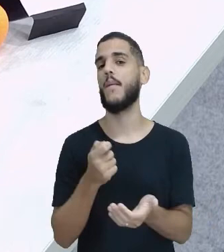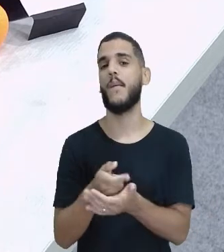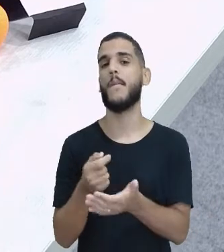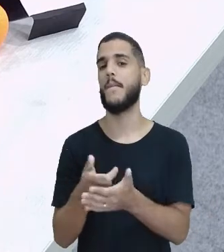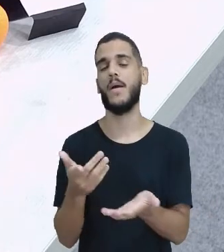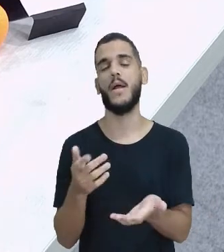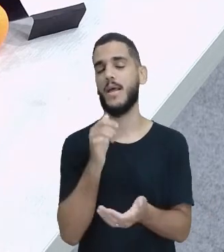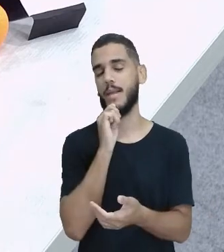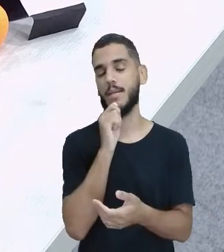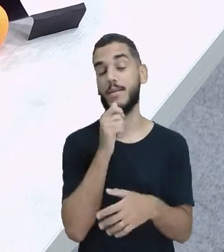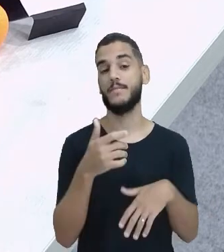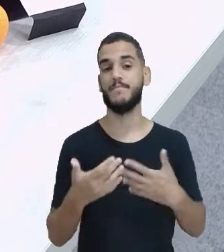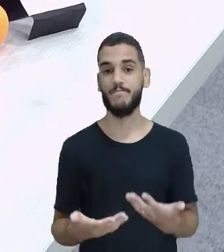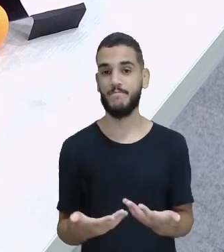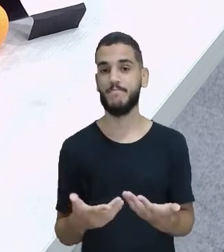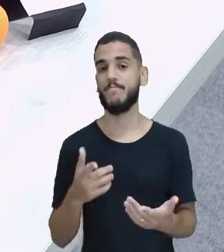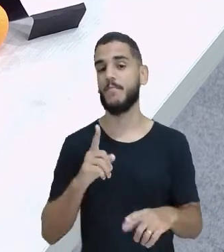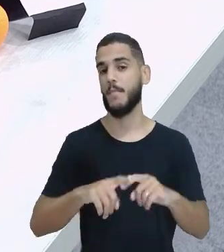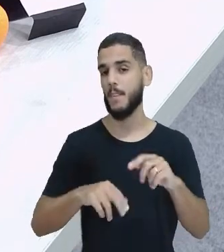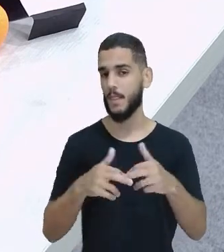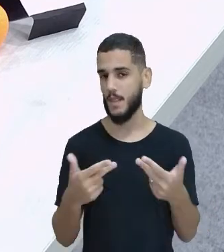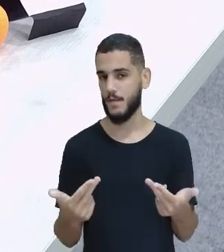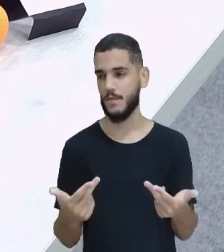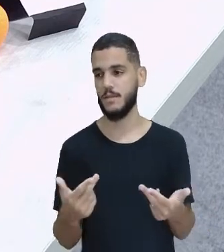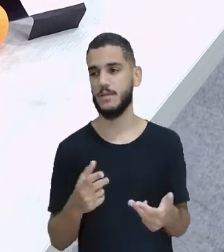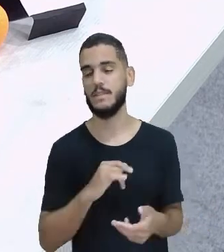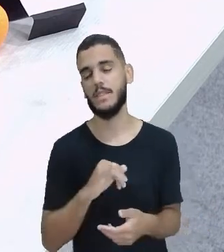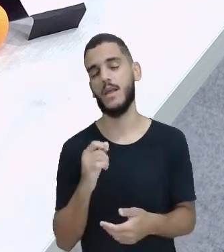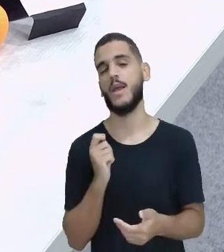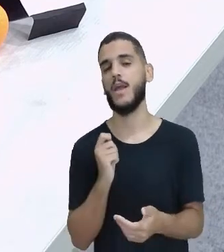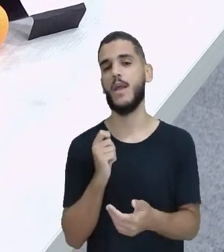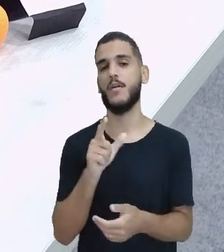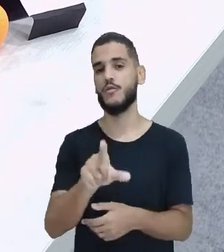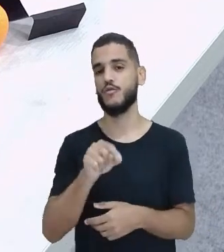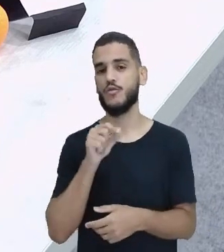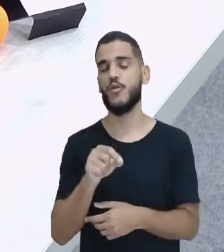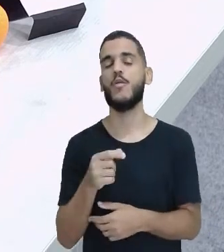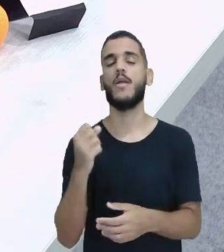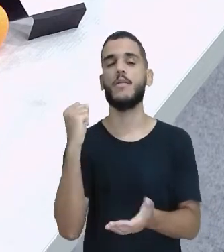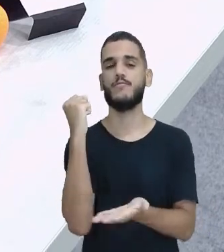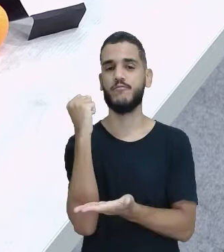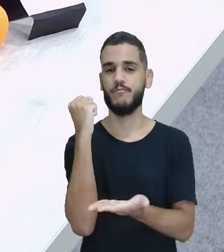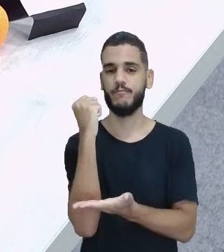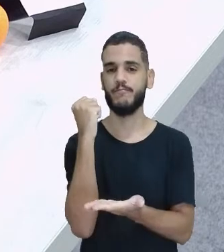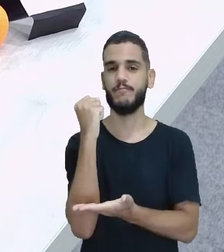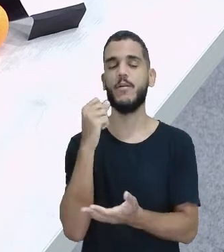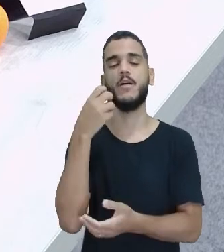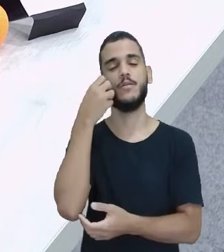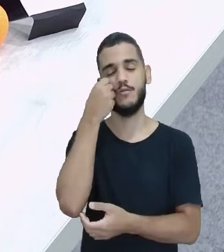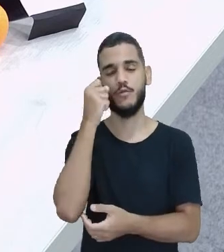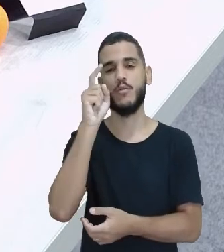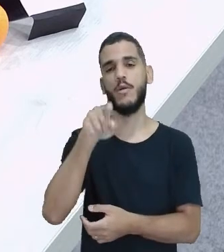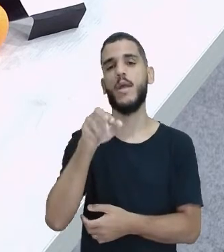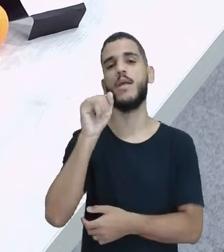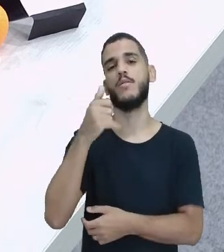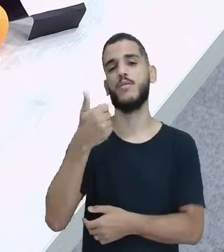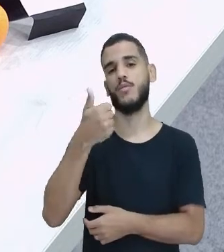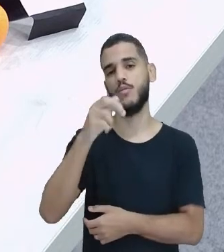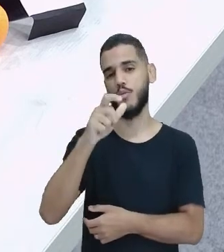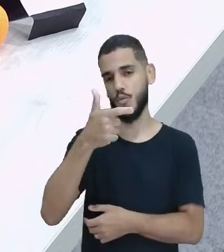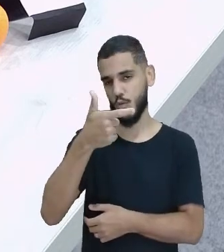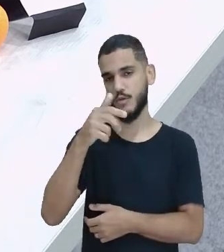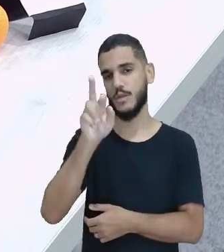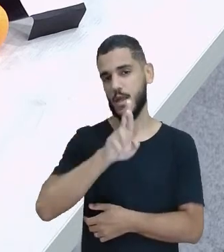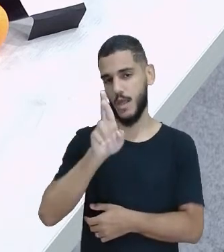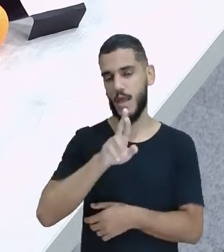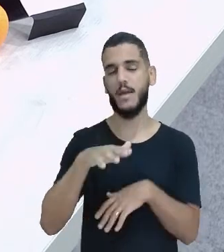desses produtos aqui? Se eu escolher a caixinha de suco, né, essa garrafinha de suco que custa 12, o que